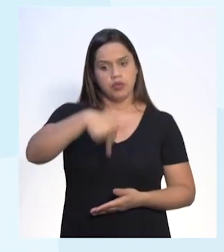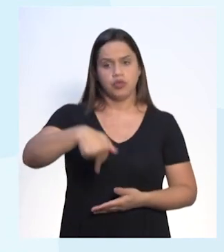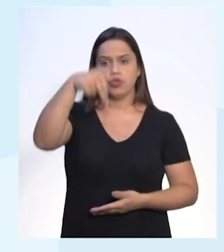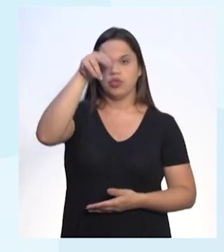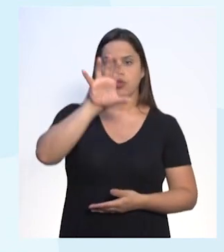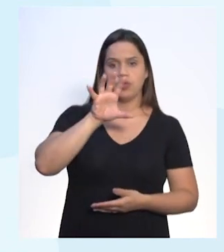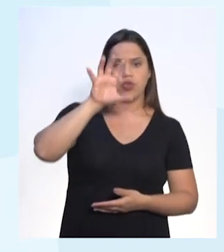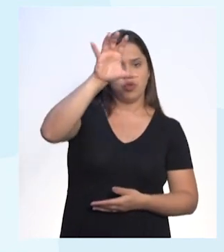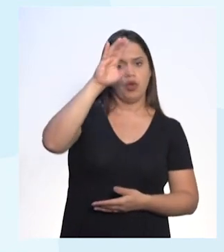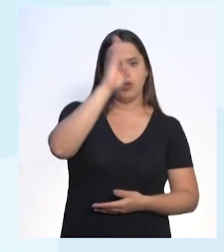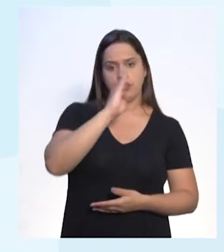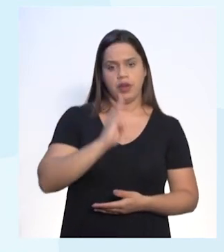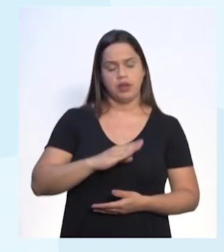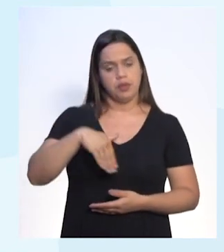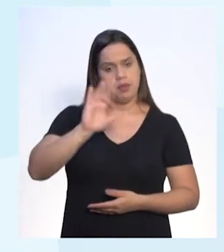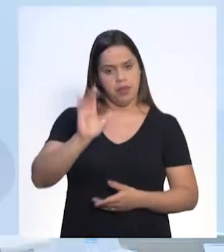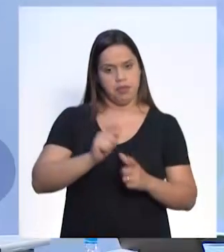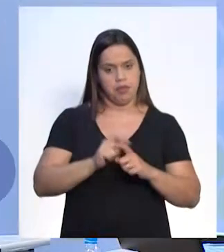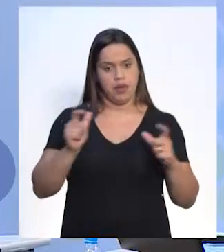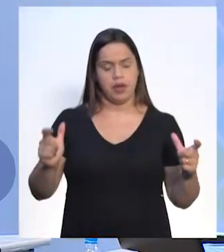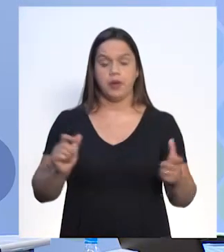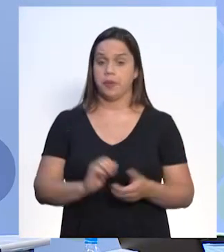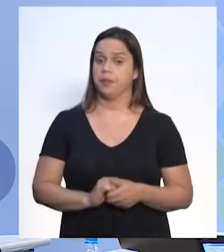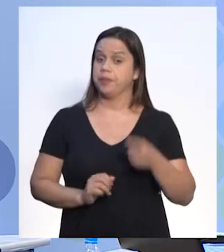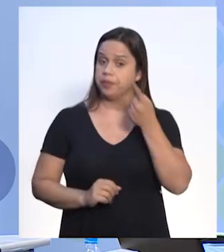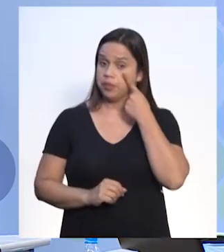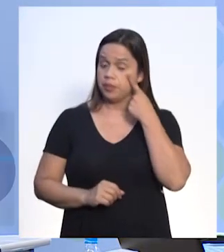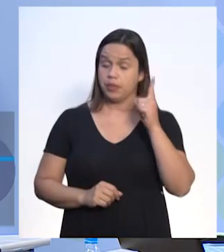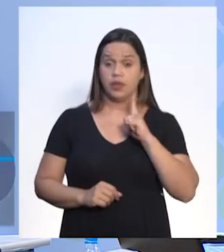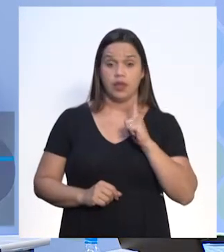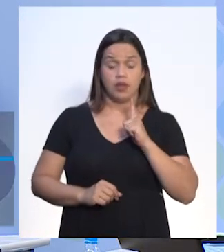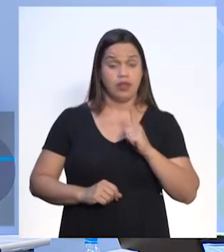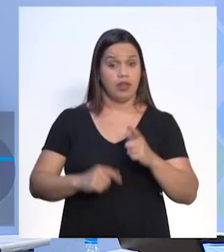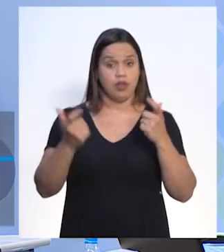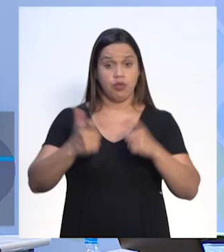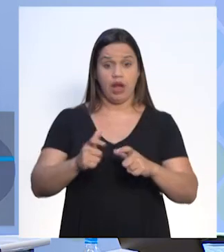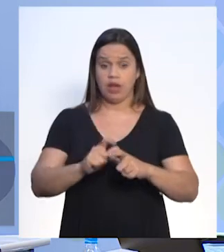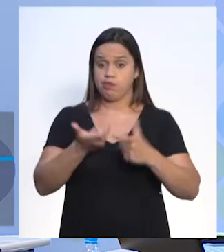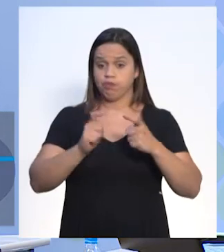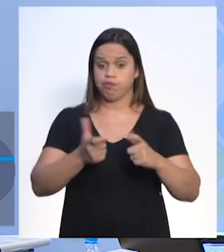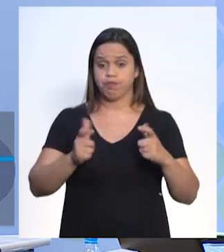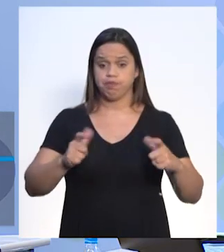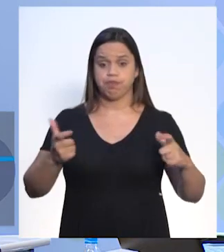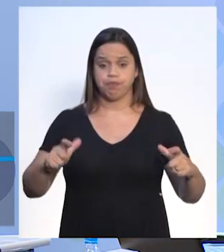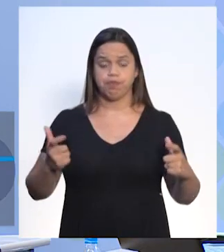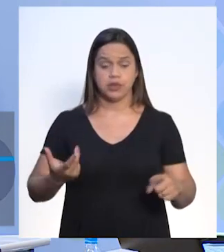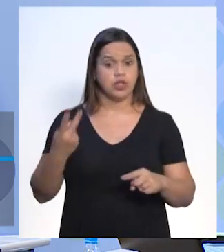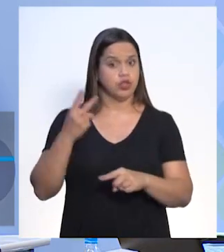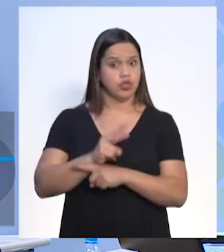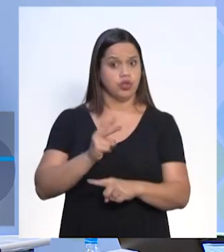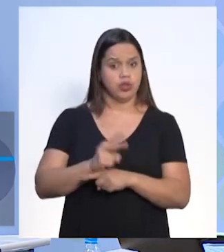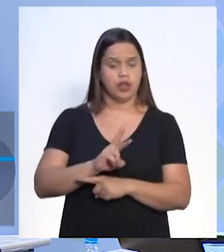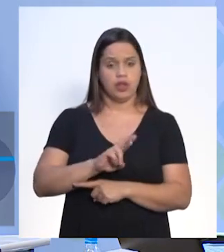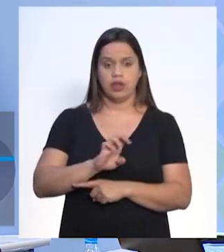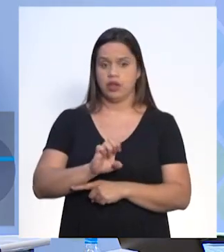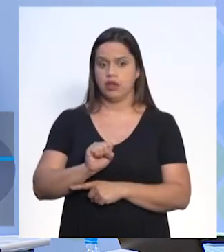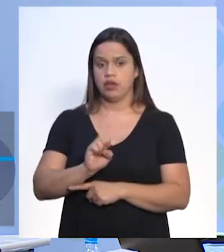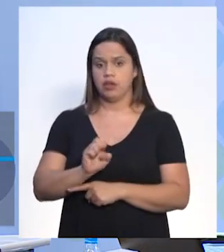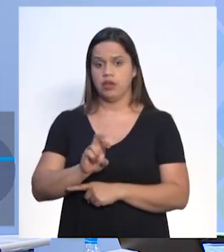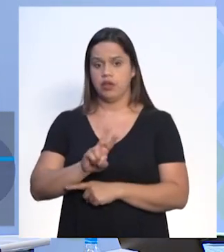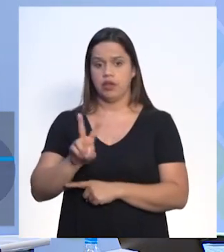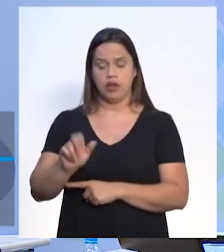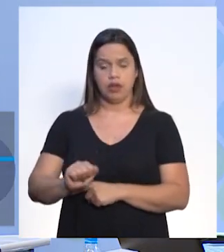norte do Brasil. Então vejam que nós temos áreas imensas de reservas. Então elas podem ser